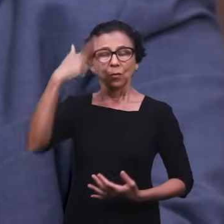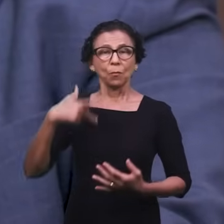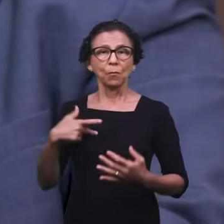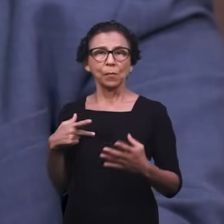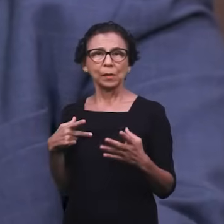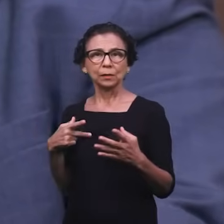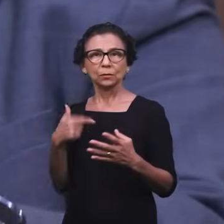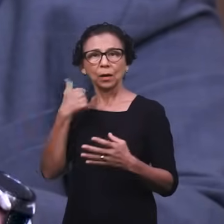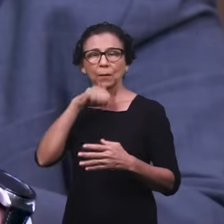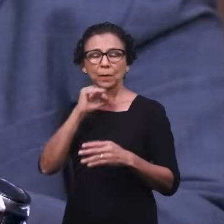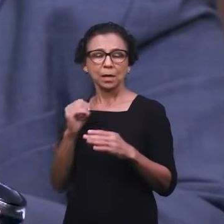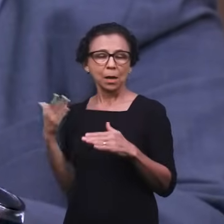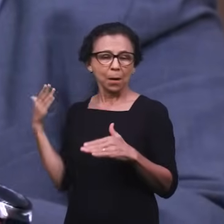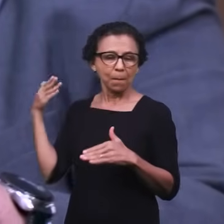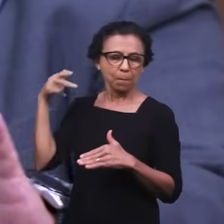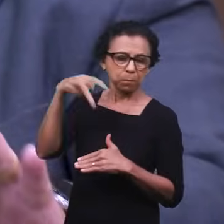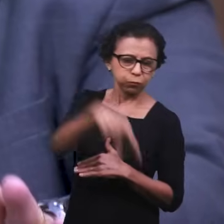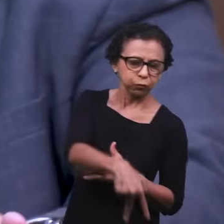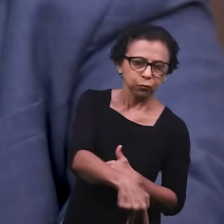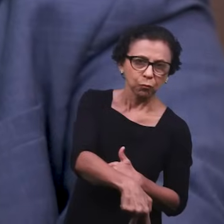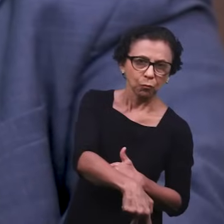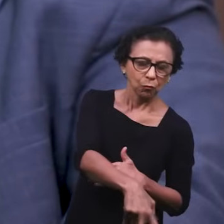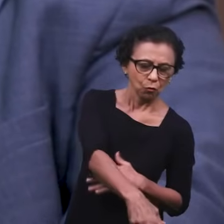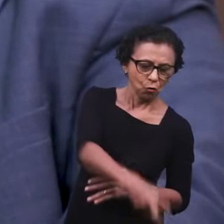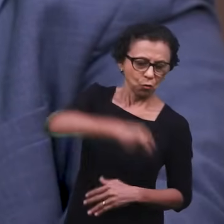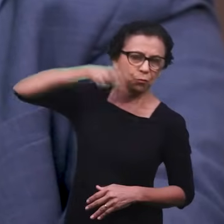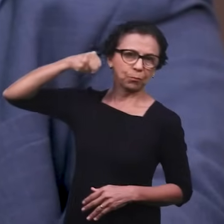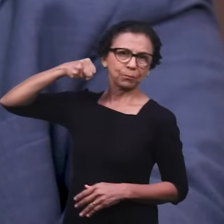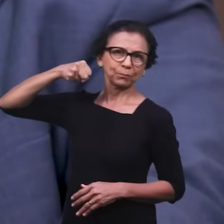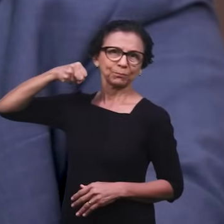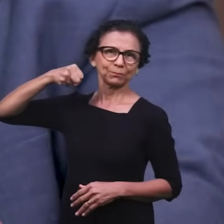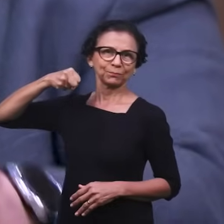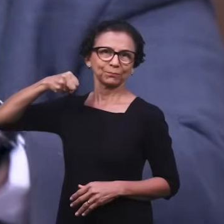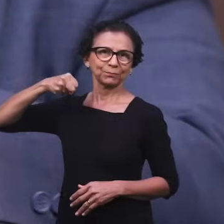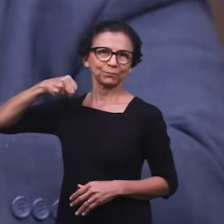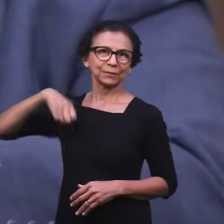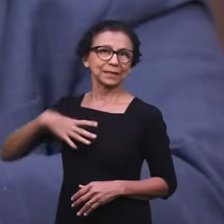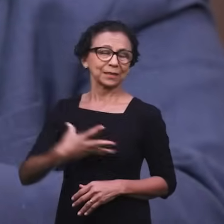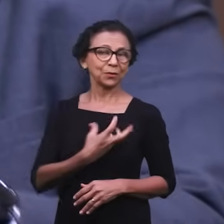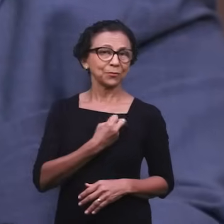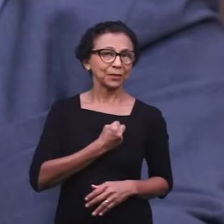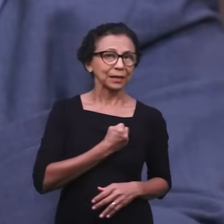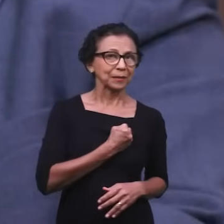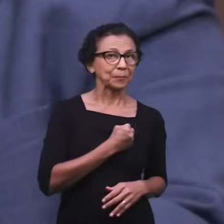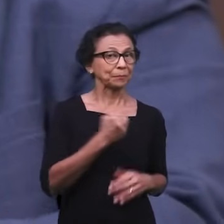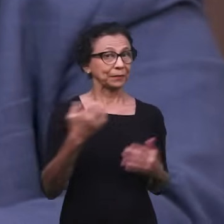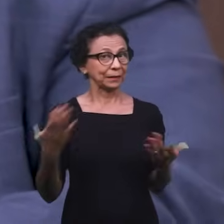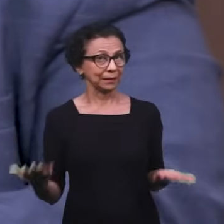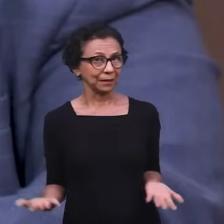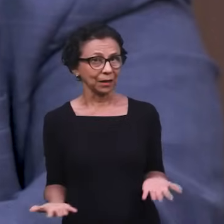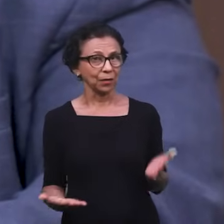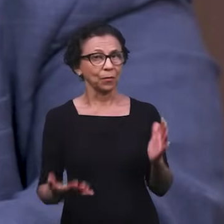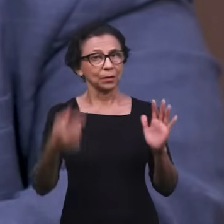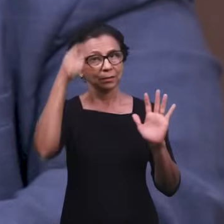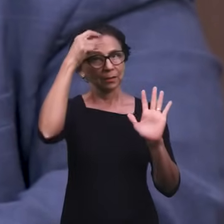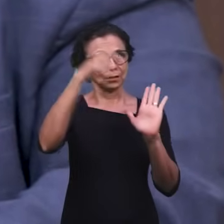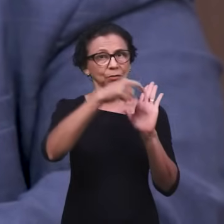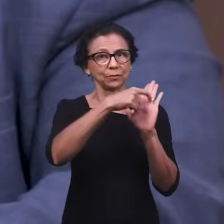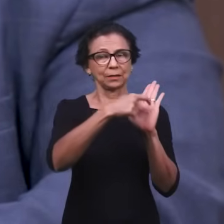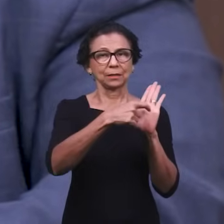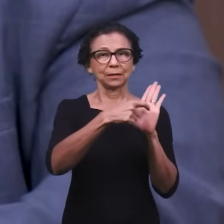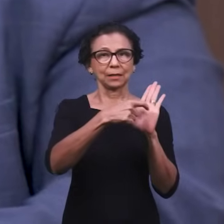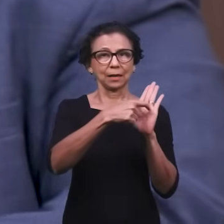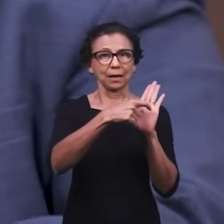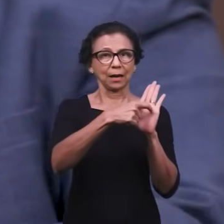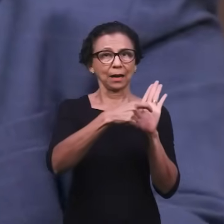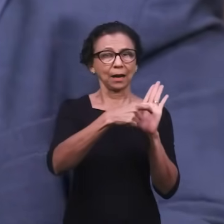isso aí a gente não consegue passar para a inteligência artificial. Isso. A gente está falando que todos os episódios, a inteligência artificial, ela